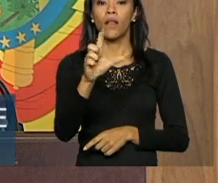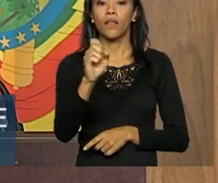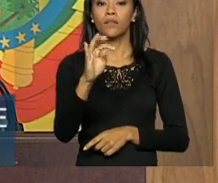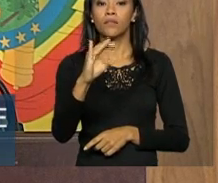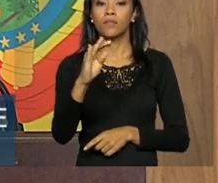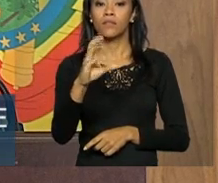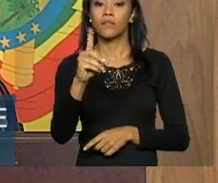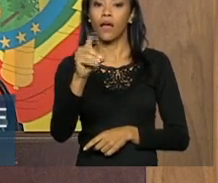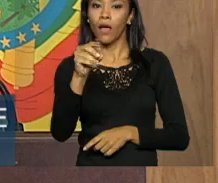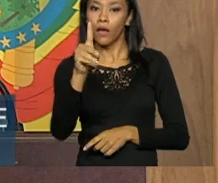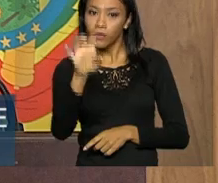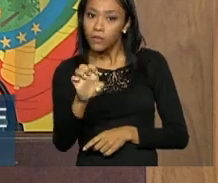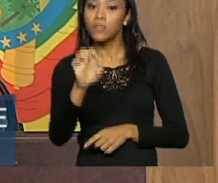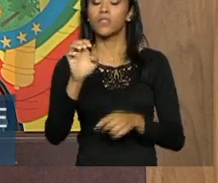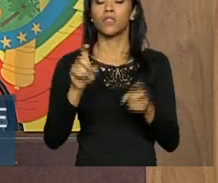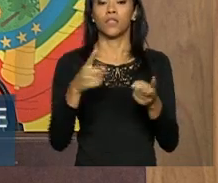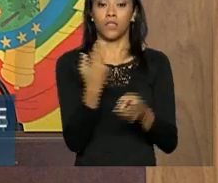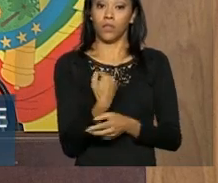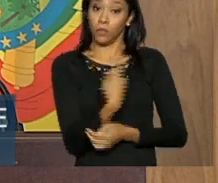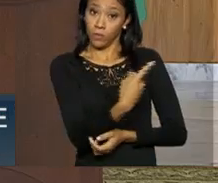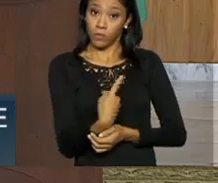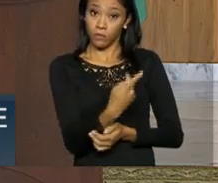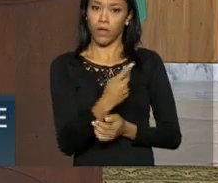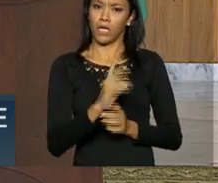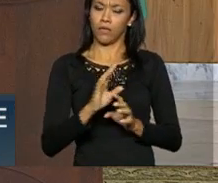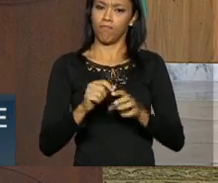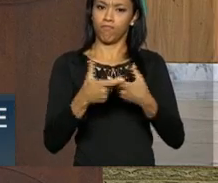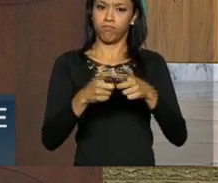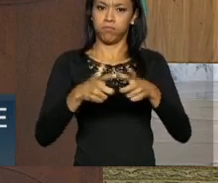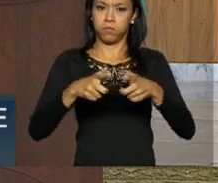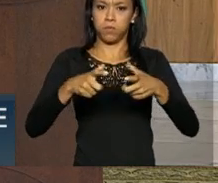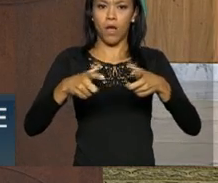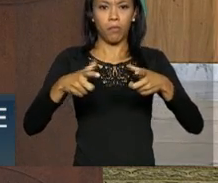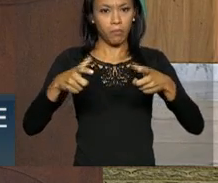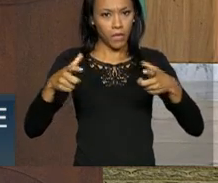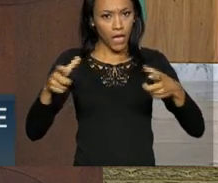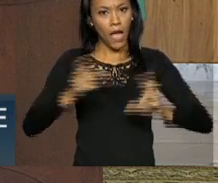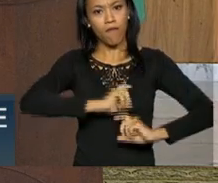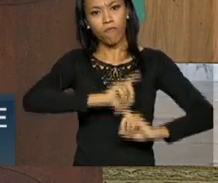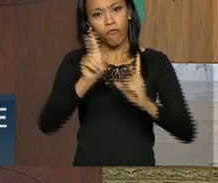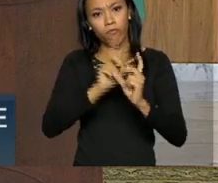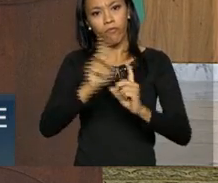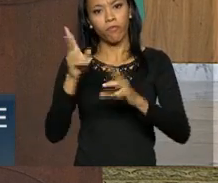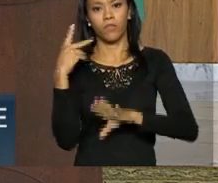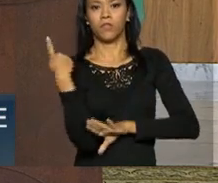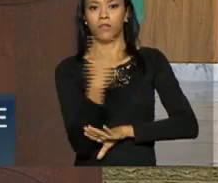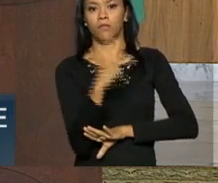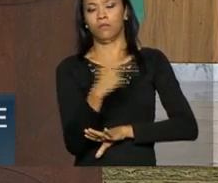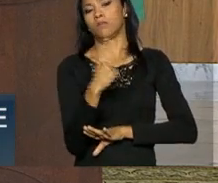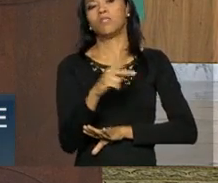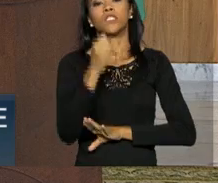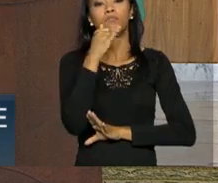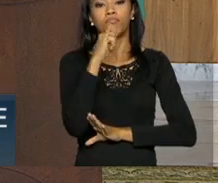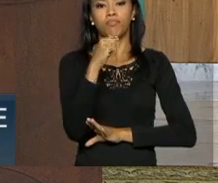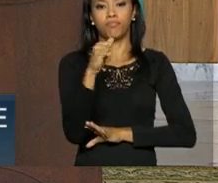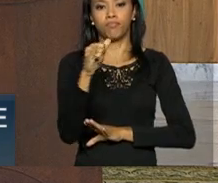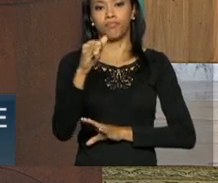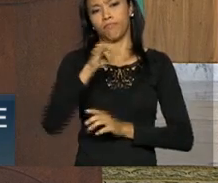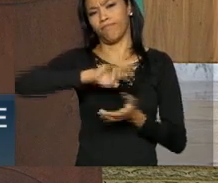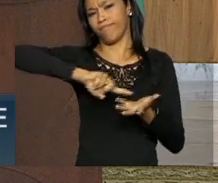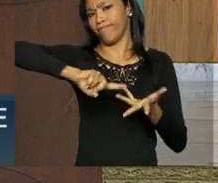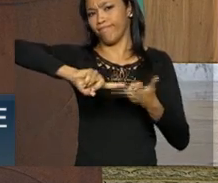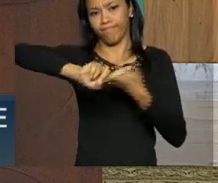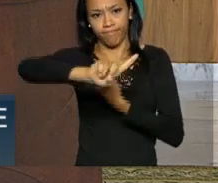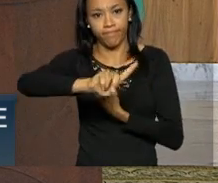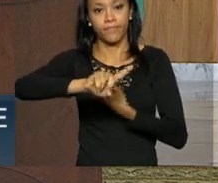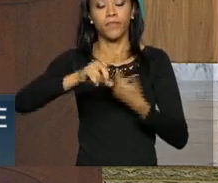nosso vizinho da Bolívia ampliará seu potencial de produção e exportação de energia elétrica.